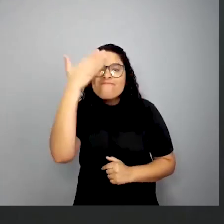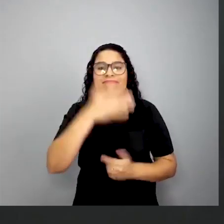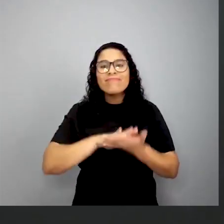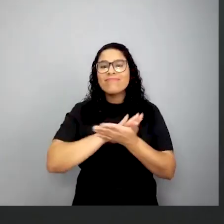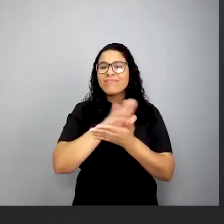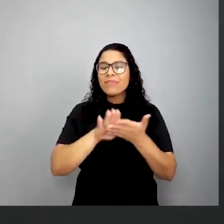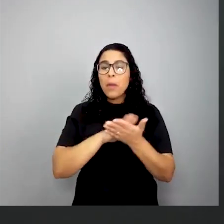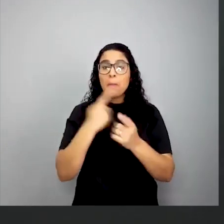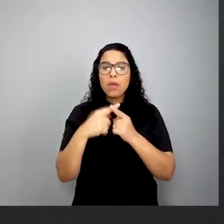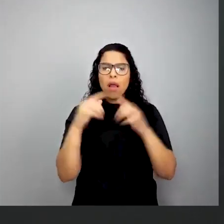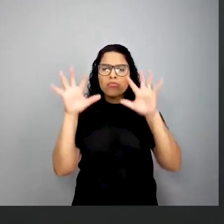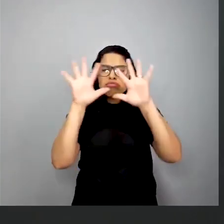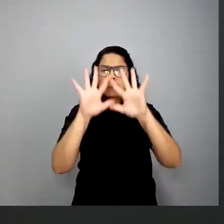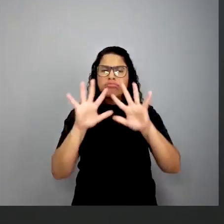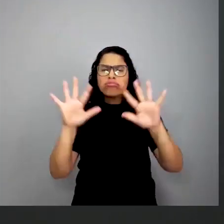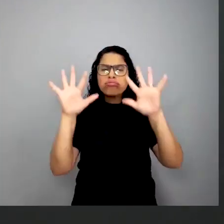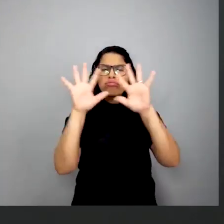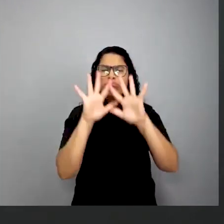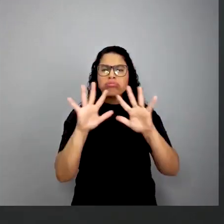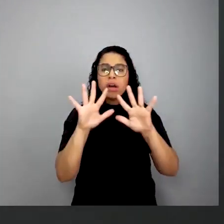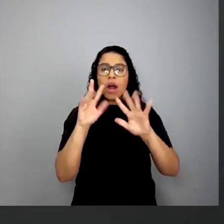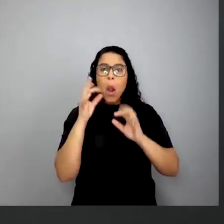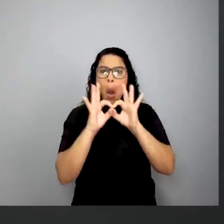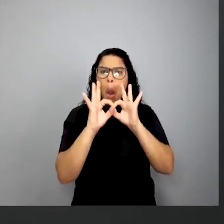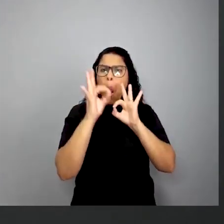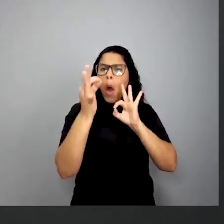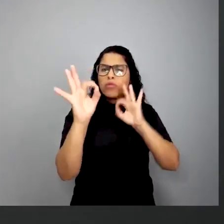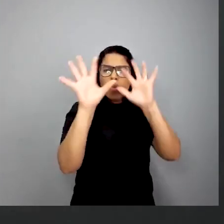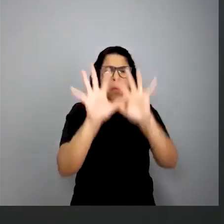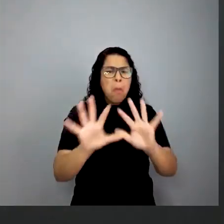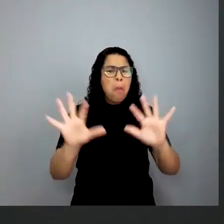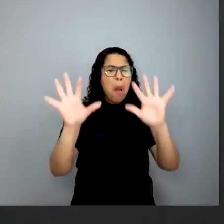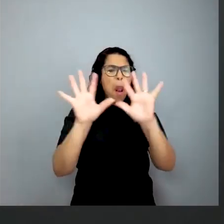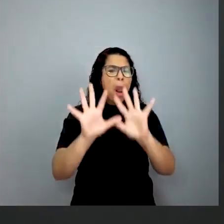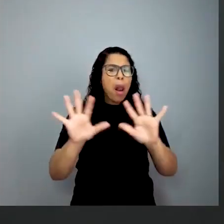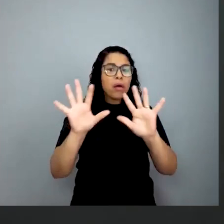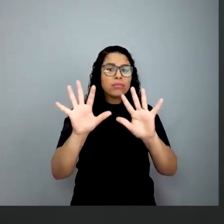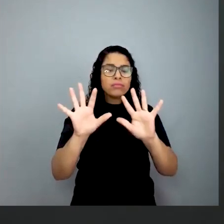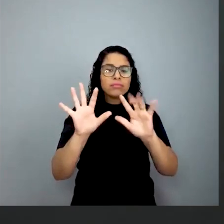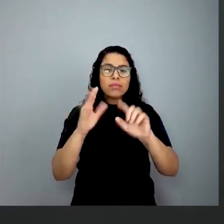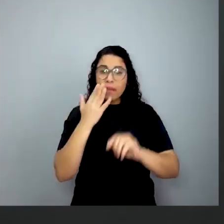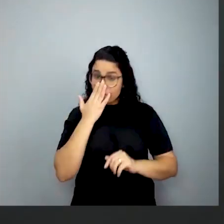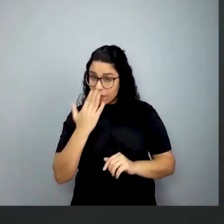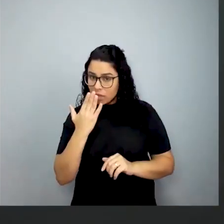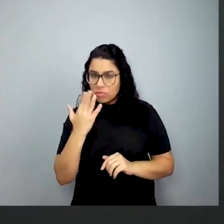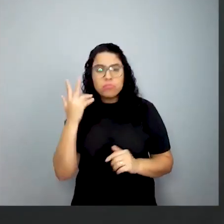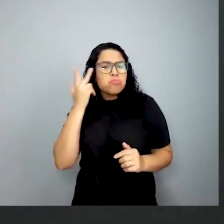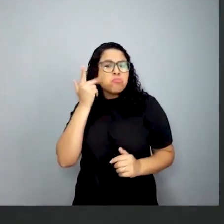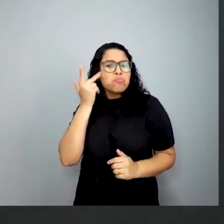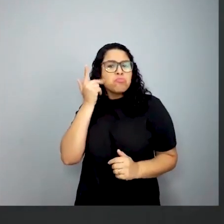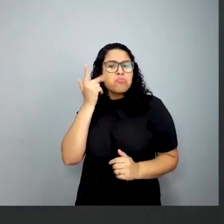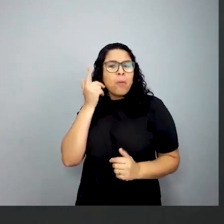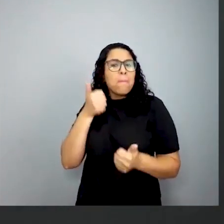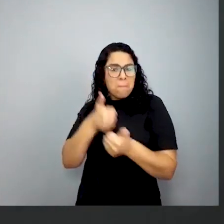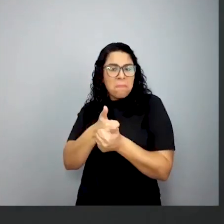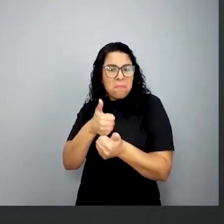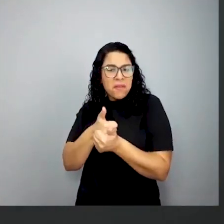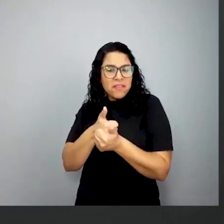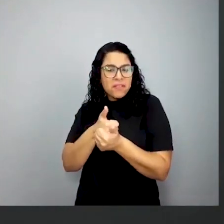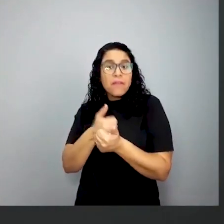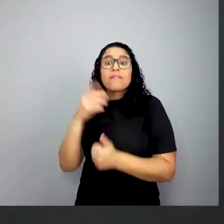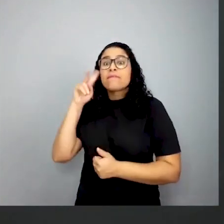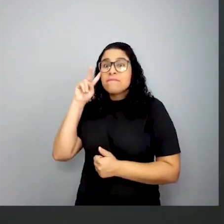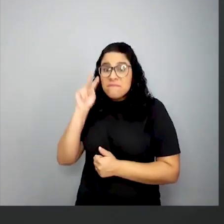vendo embaçado. E de perto, ele enxerga na boa. Qual o problema, gente? Vamos entender aqui. Olha aqui o olho do nosso amigo